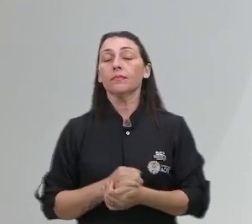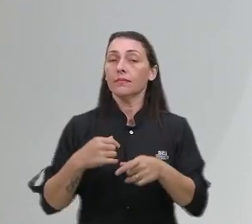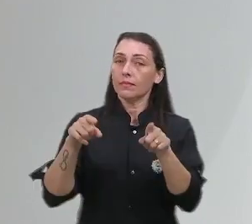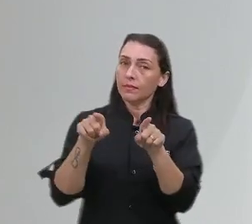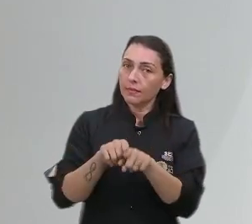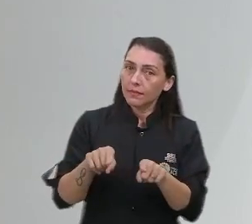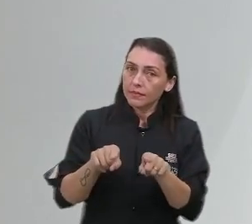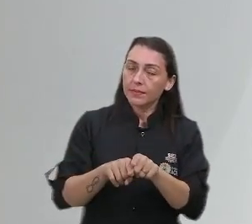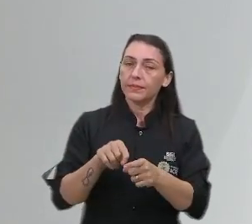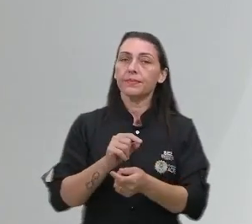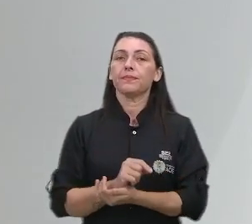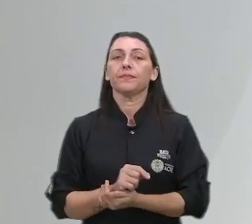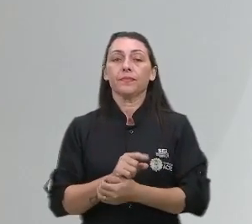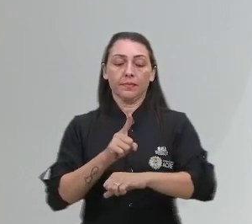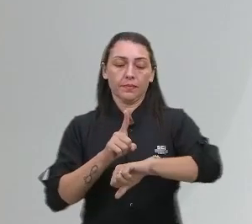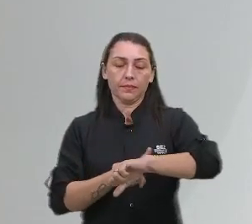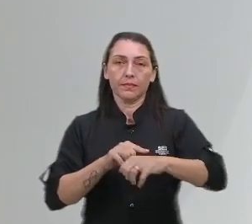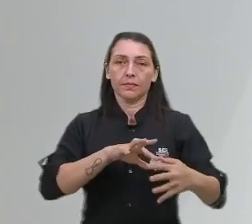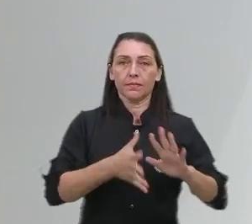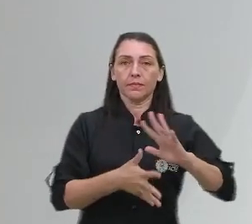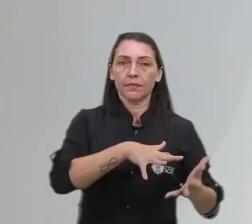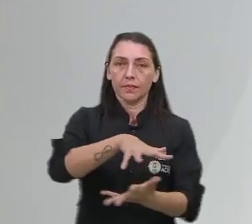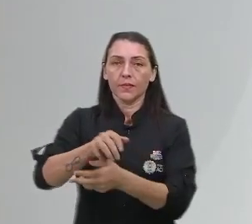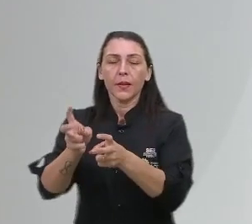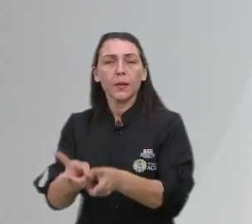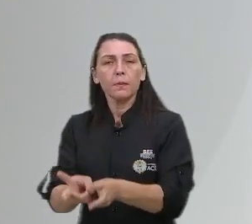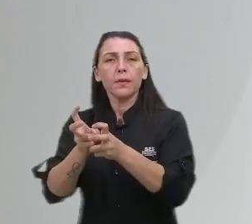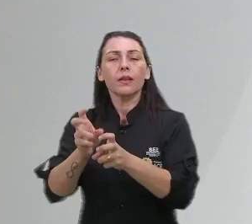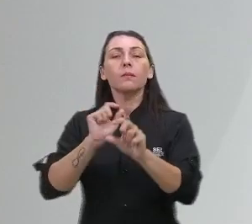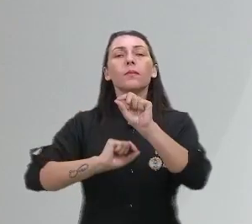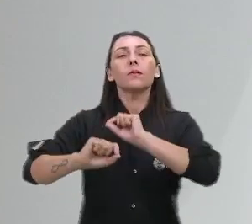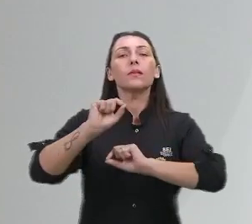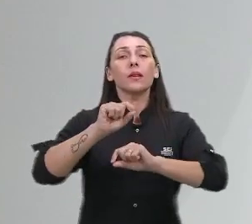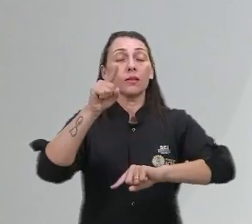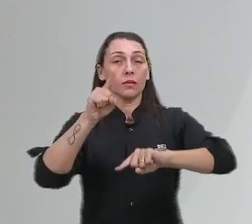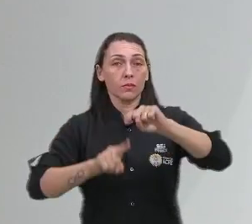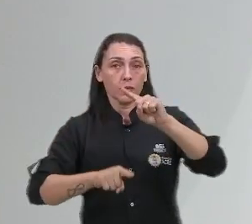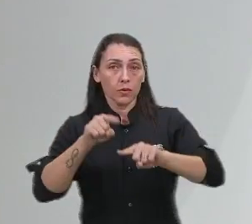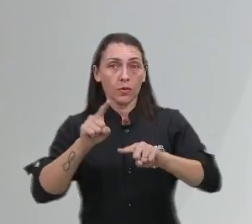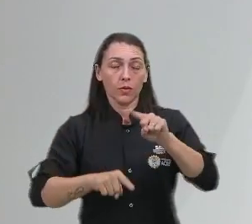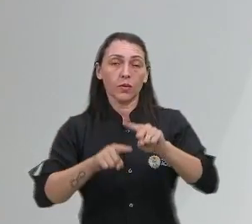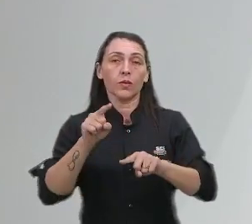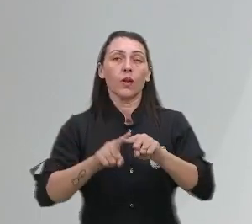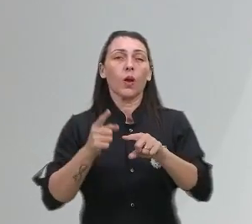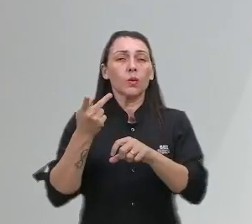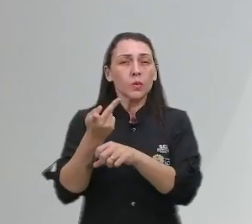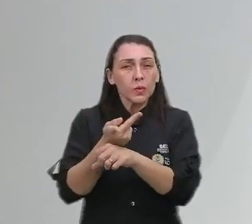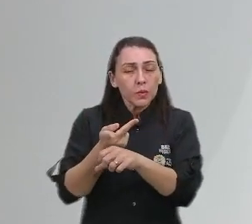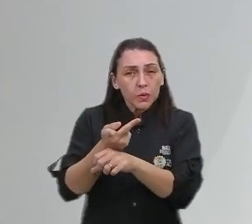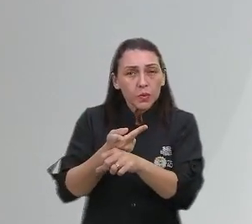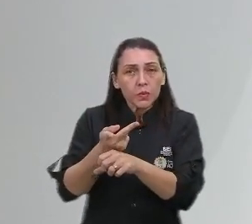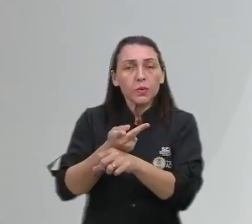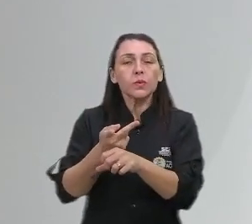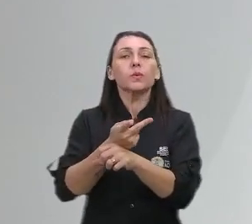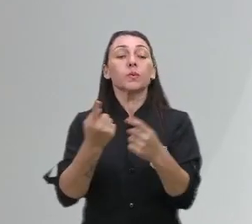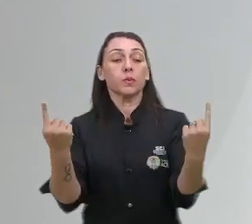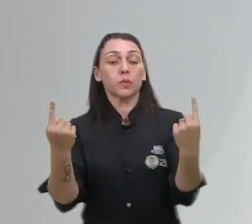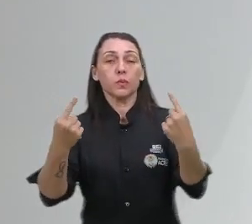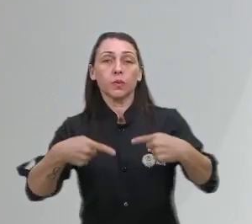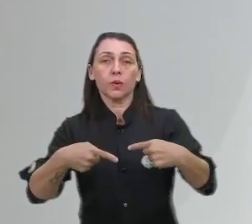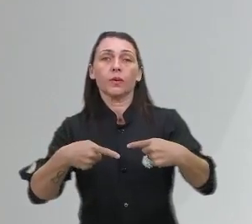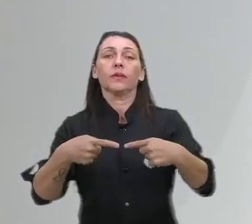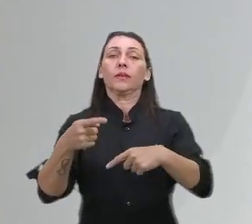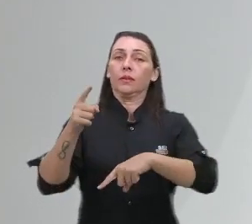Além disso, pessoal, durante a pandemia a gente percebeu o seguinte, esse produto, além de ser bastante disputado,